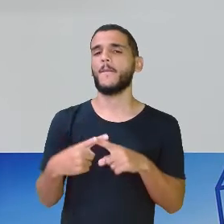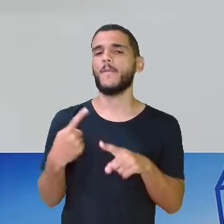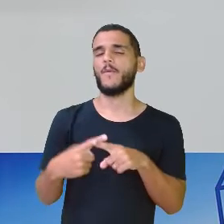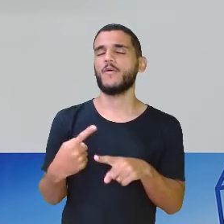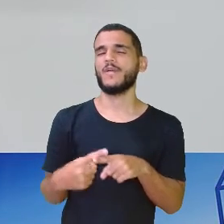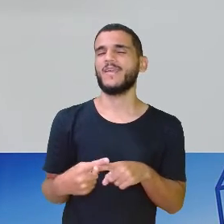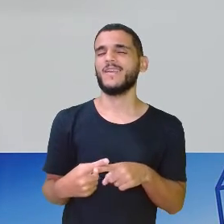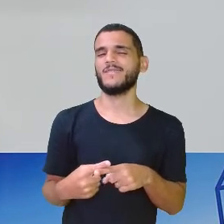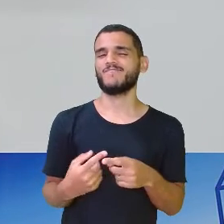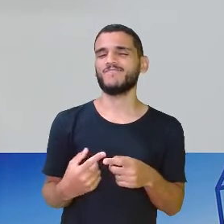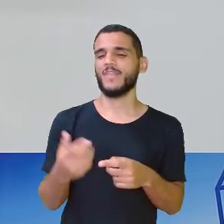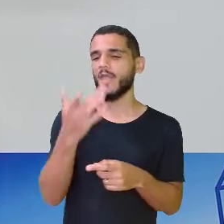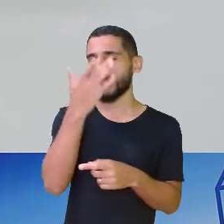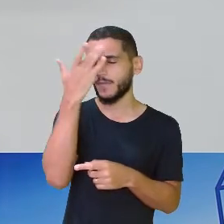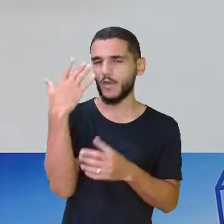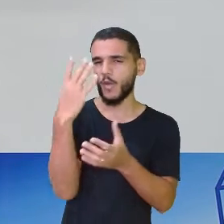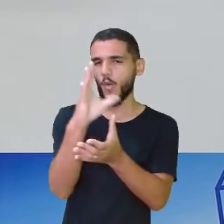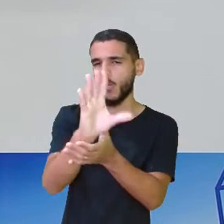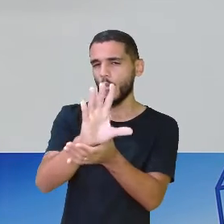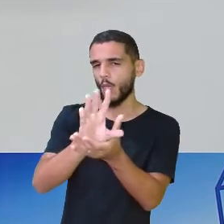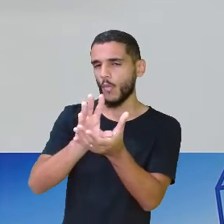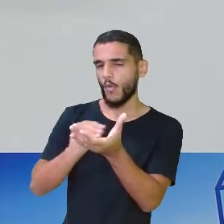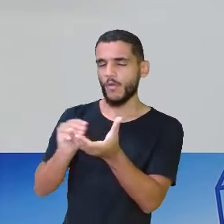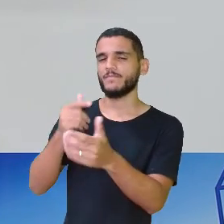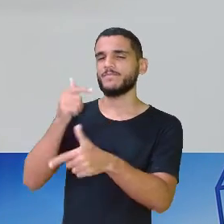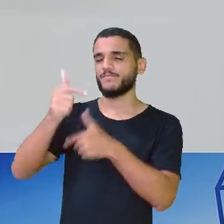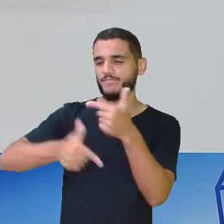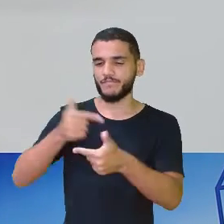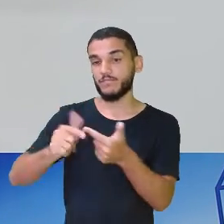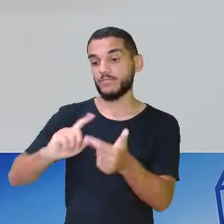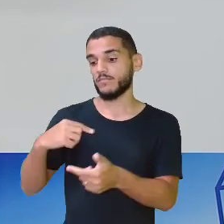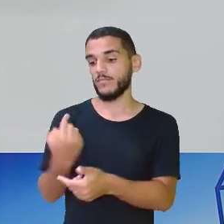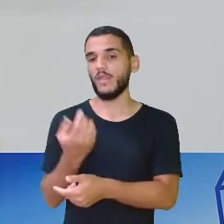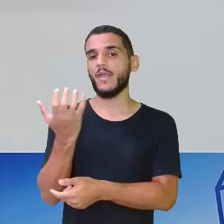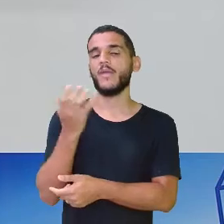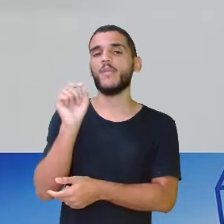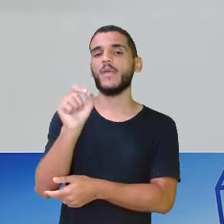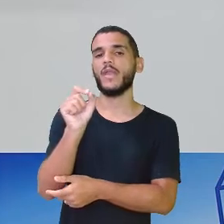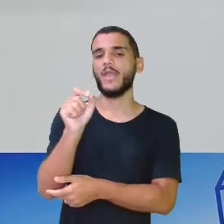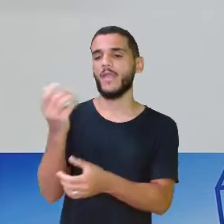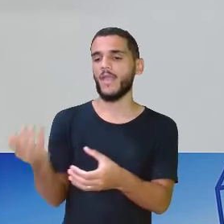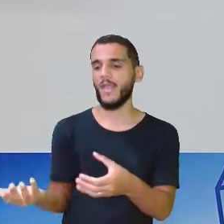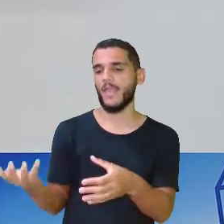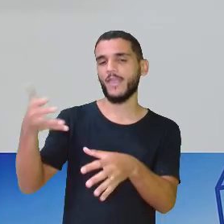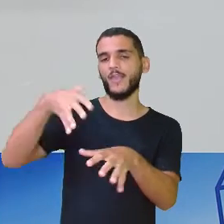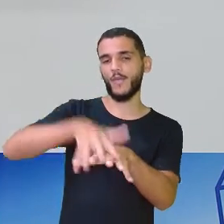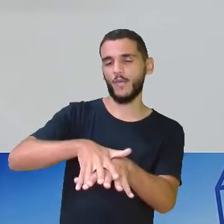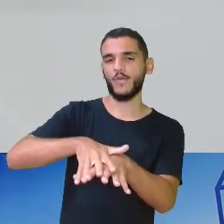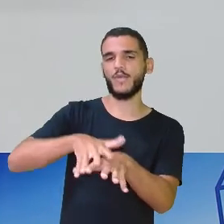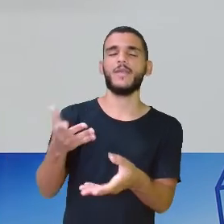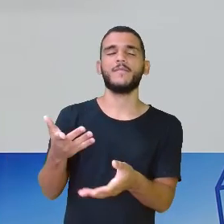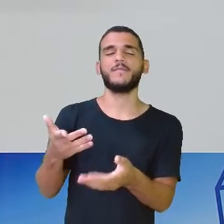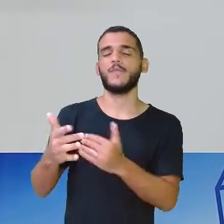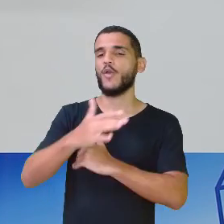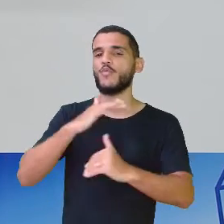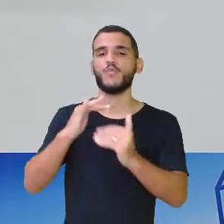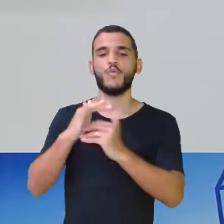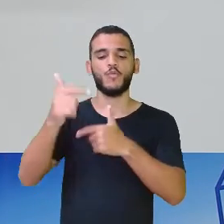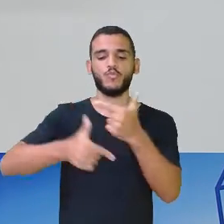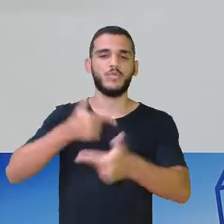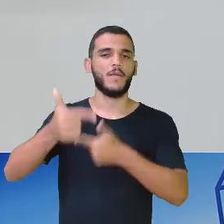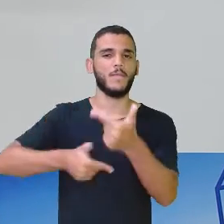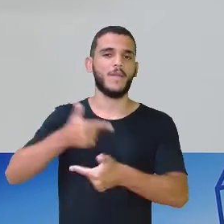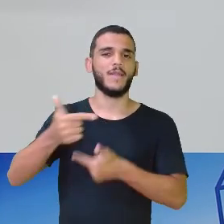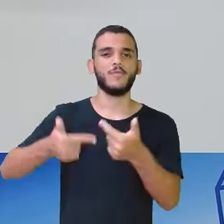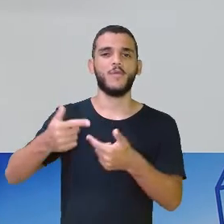tentam cooptar os trabalhadores e a gente quer incluir os trabalhadores dentro do nacionalismo, né, alemão. Então,